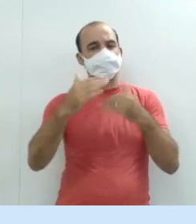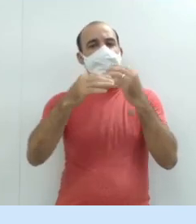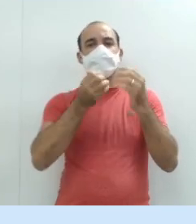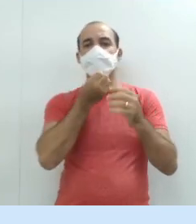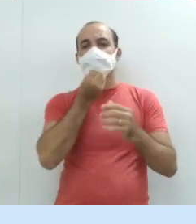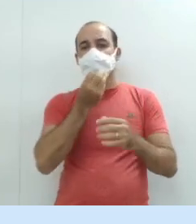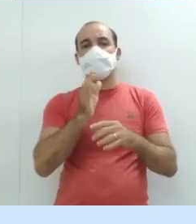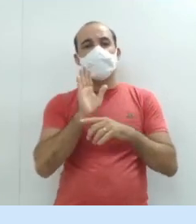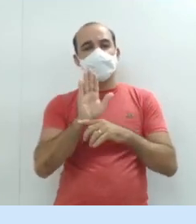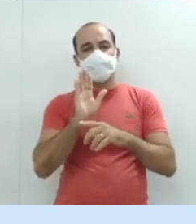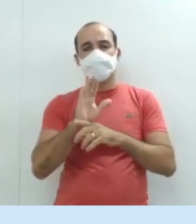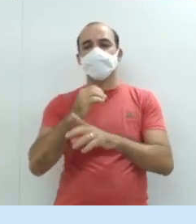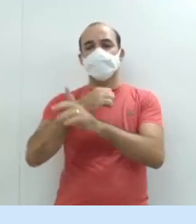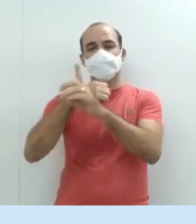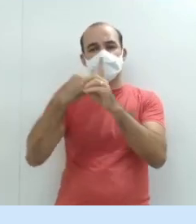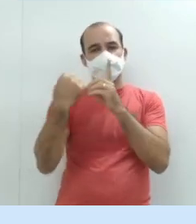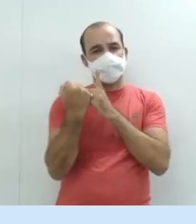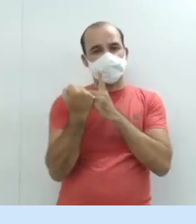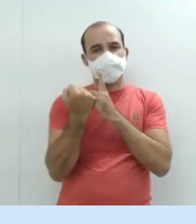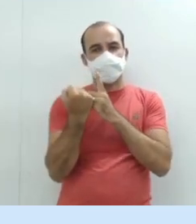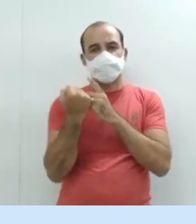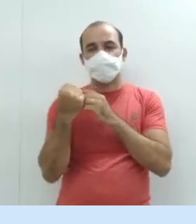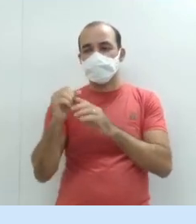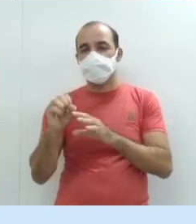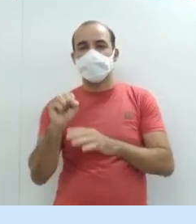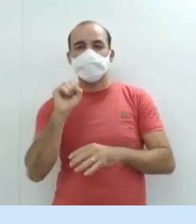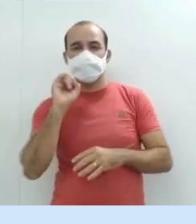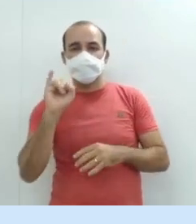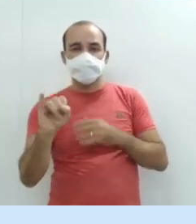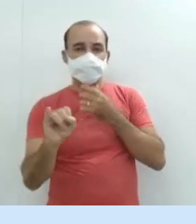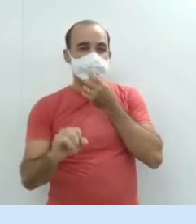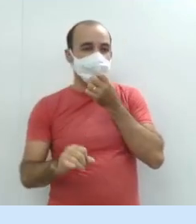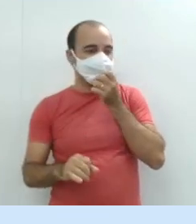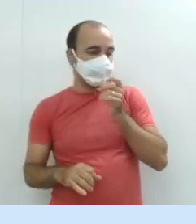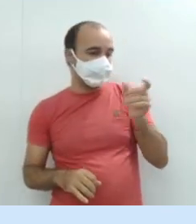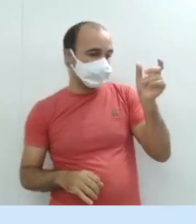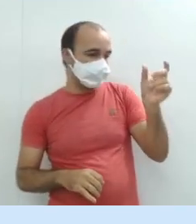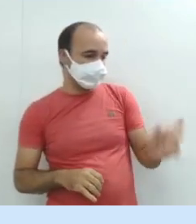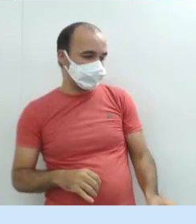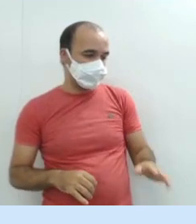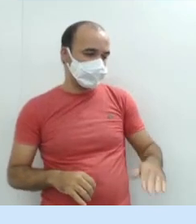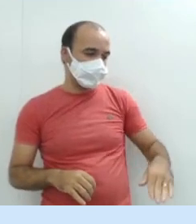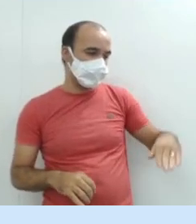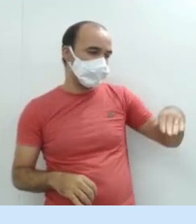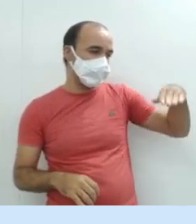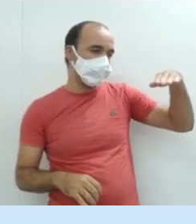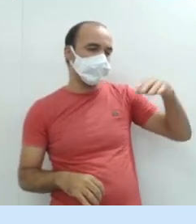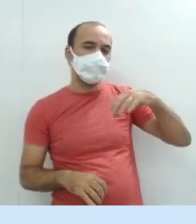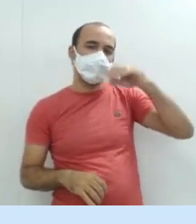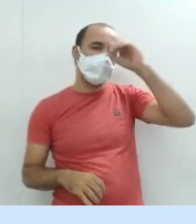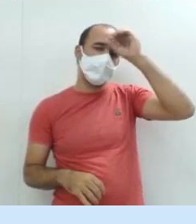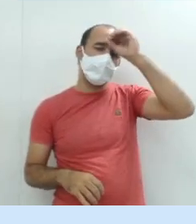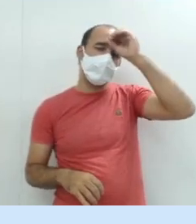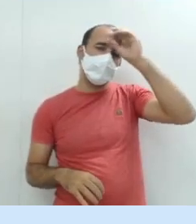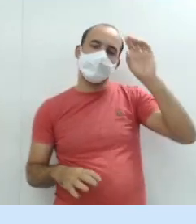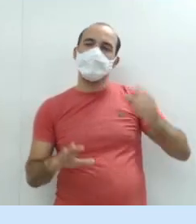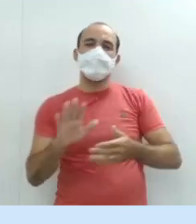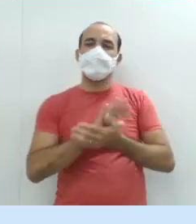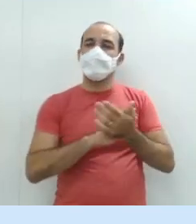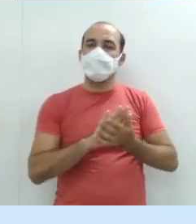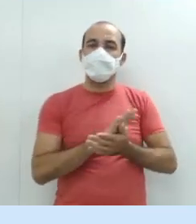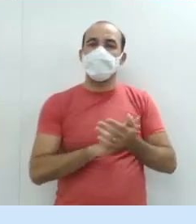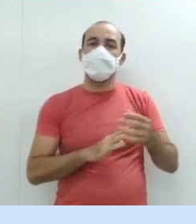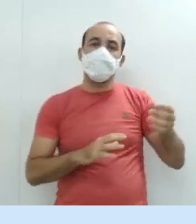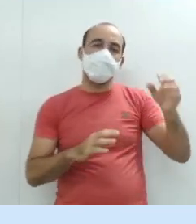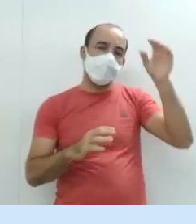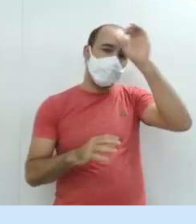não começa a desenvolver, a aprender, a deixar que esses códigos, que as